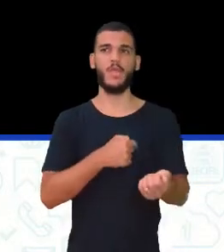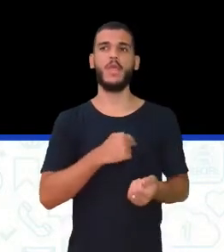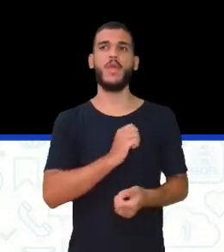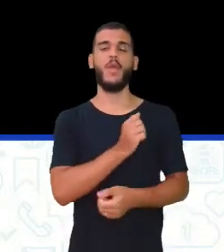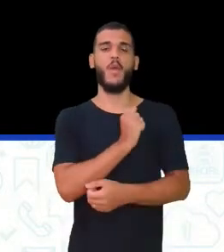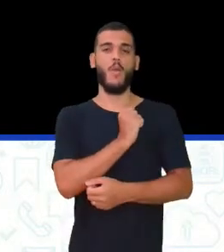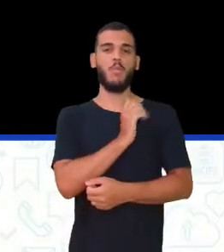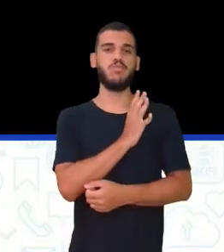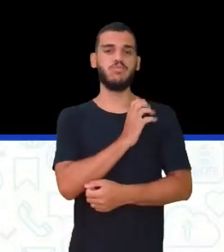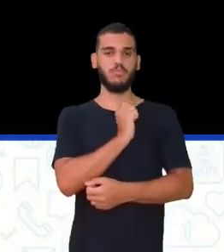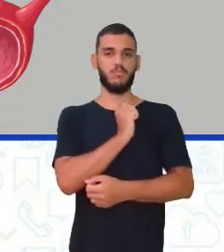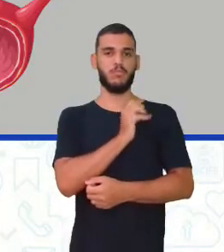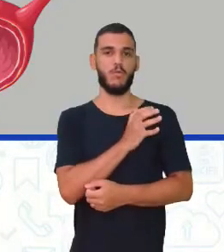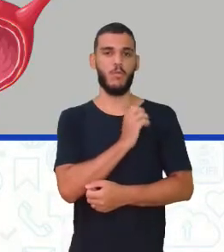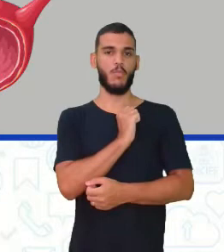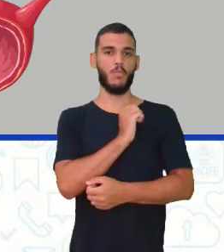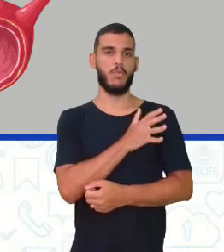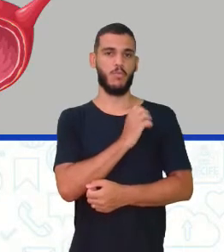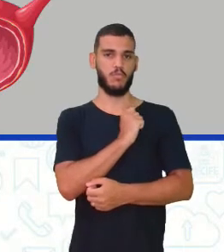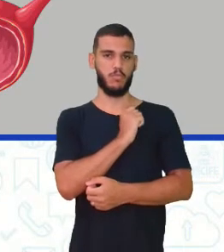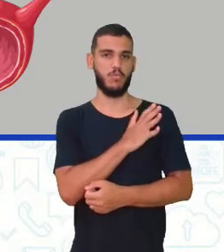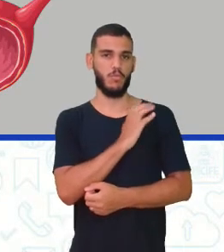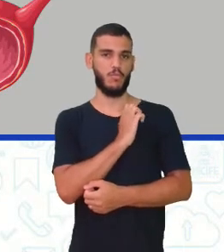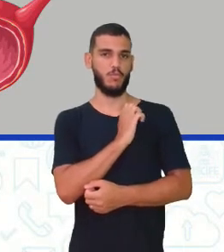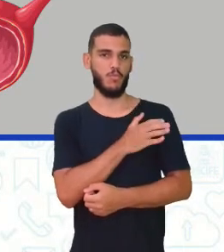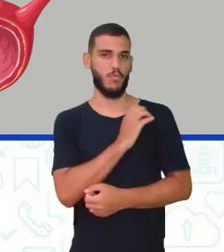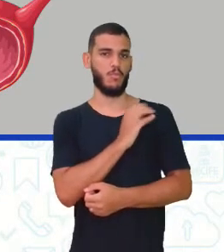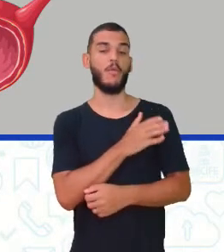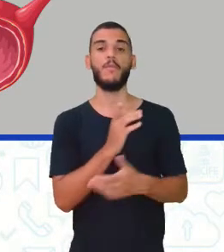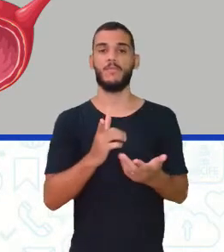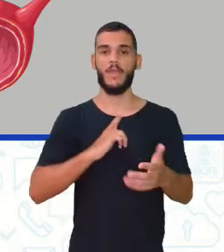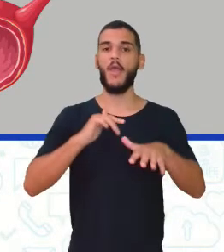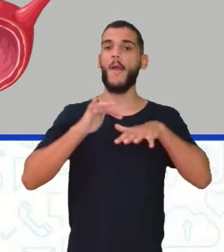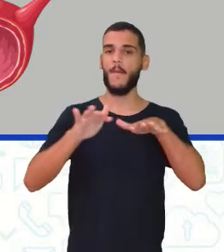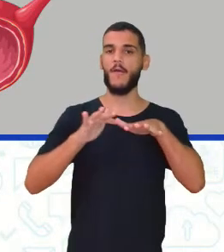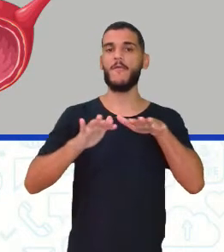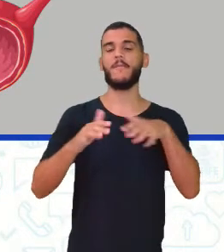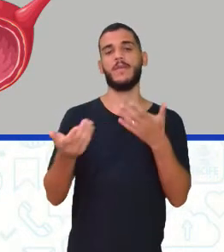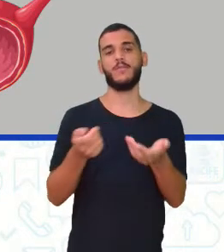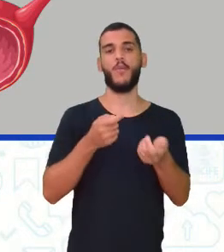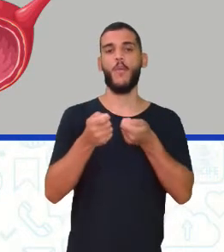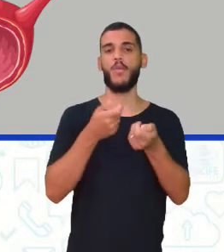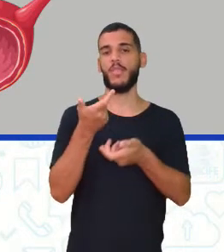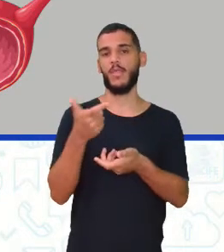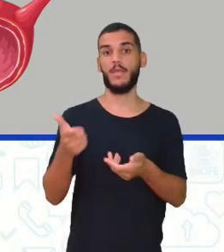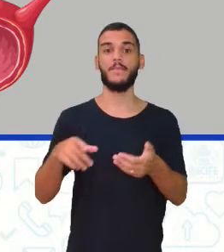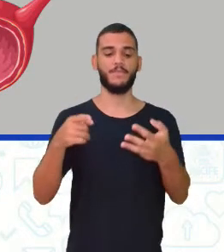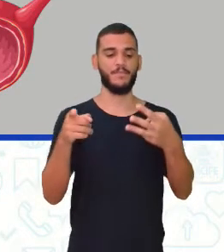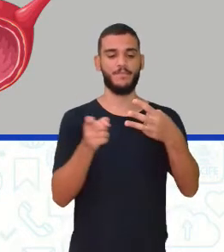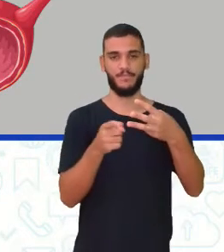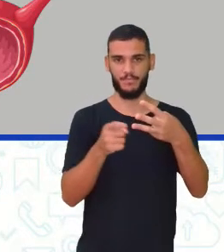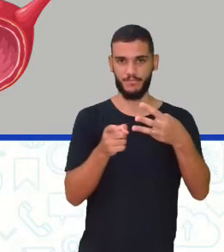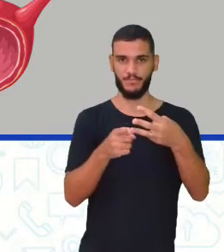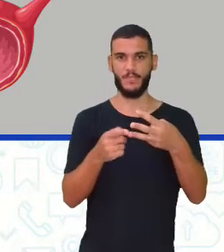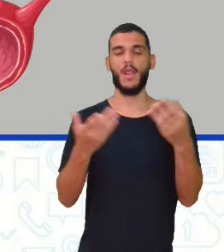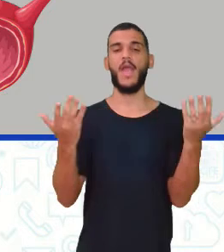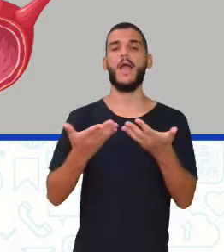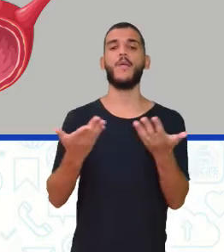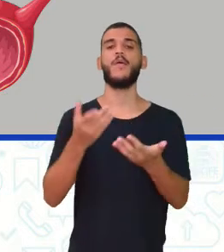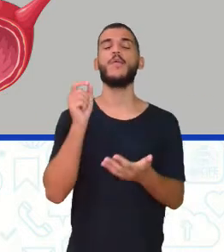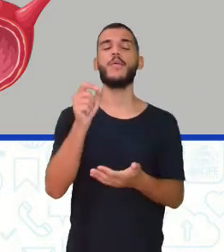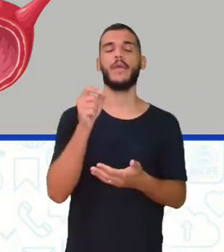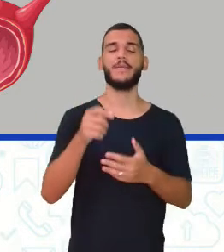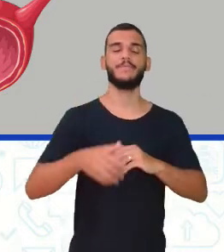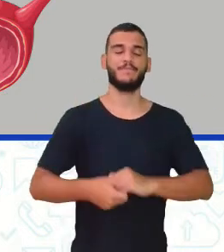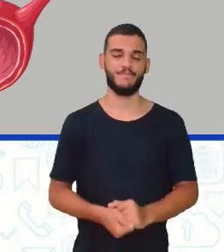ocorre aí esse movimento involuntário. E agora nós vamos para o músculo liso. Nesse caso aí, o que é que nós